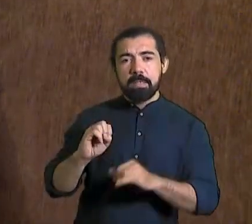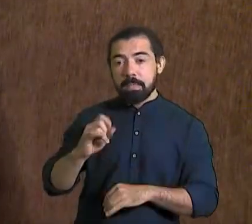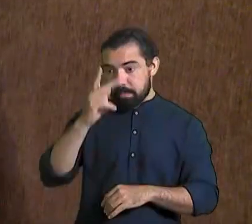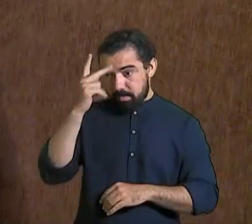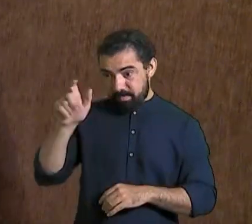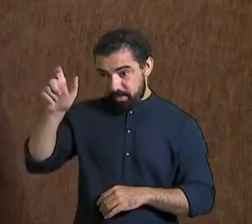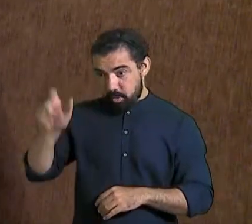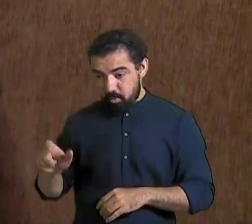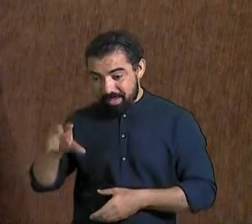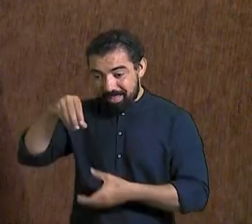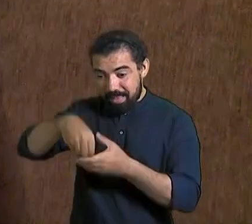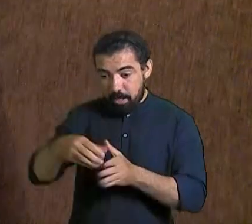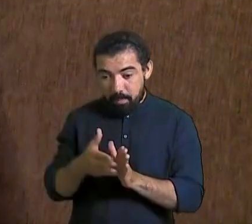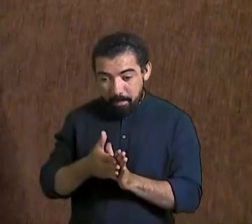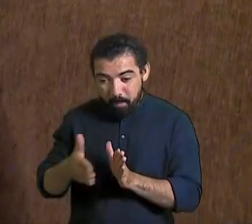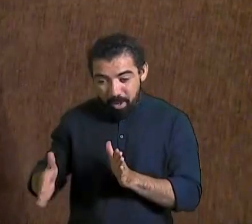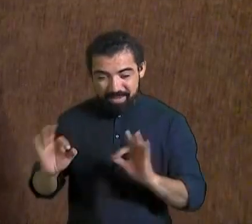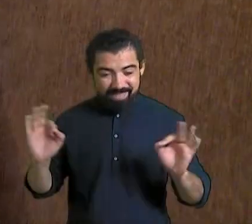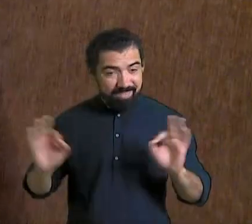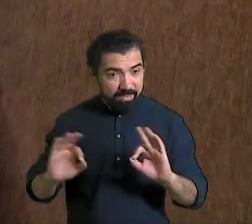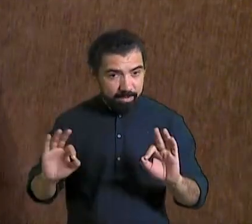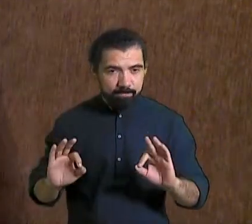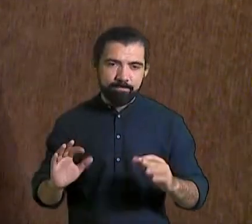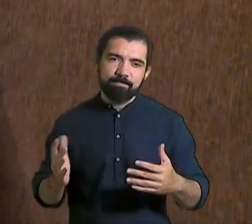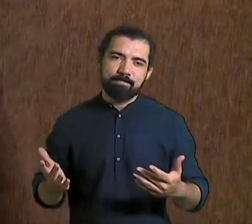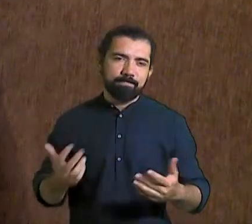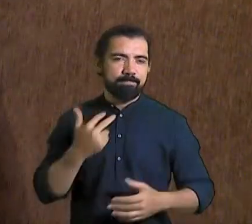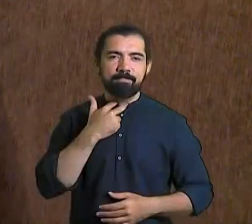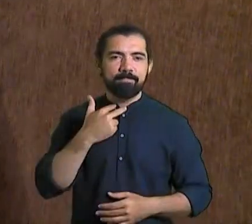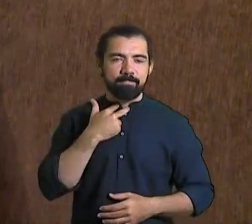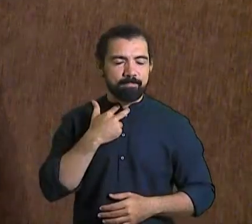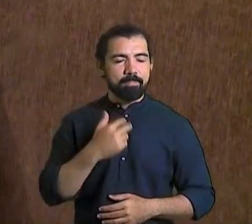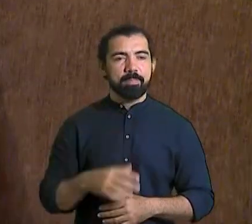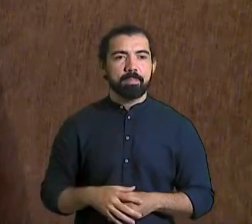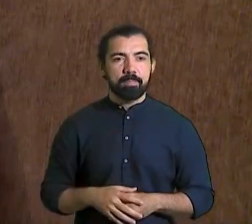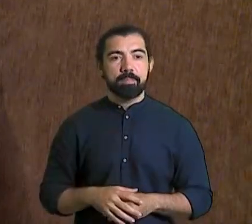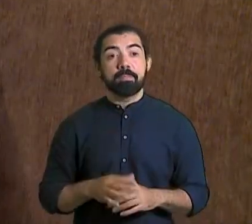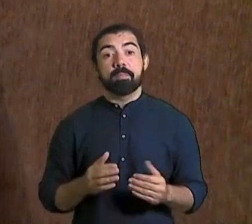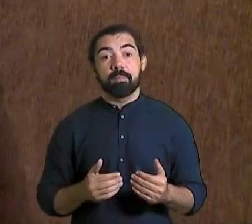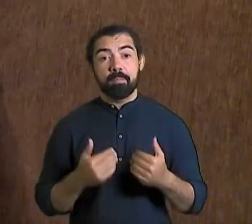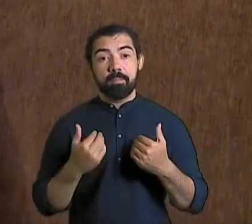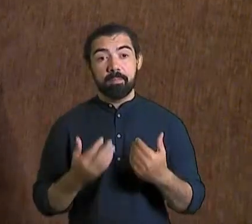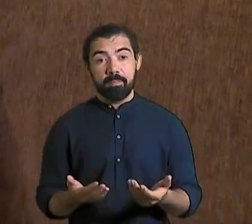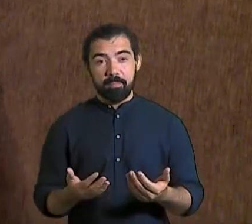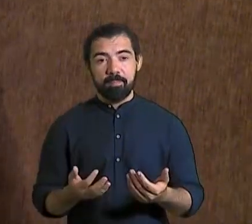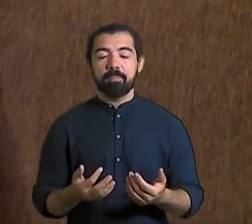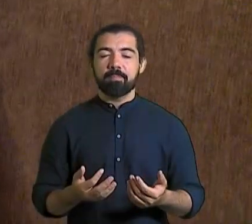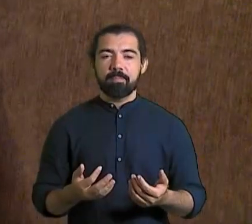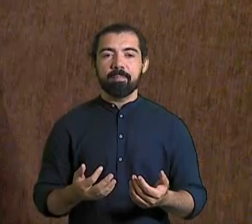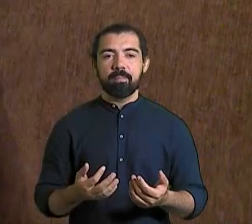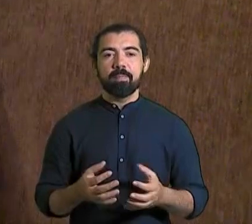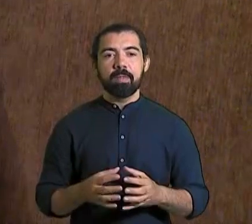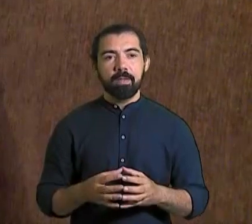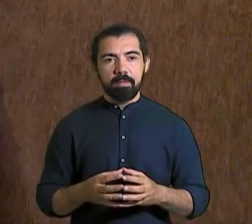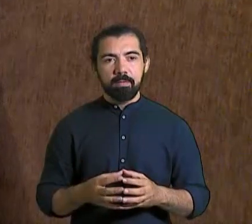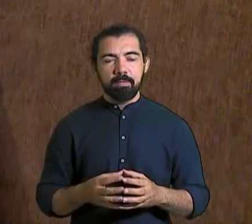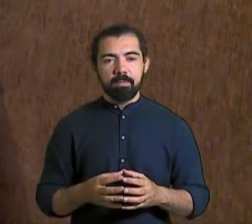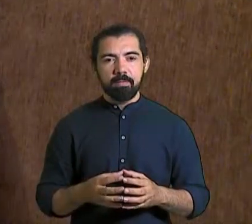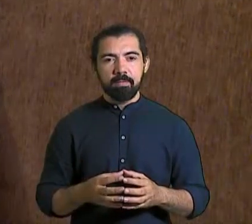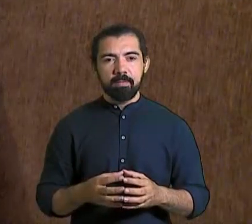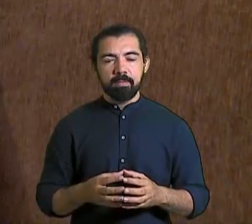presença de quem realmente tem a necessidade. Né? Então, assim, também